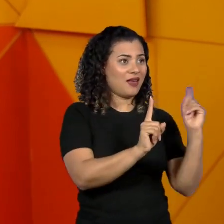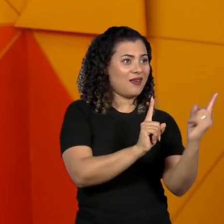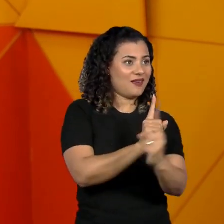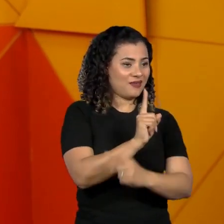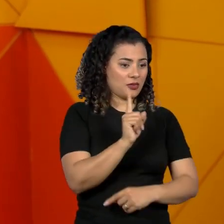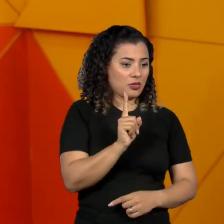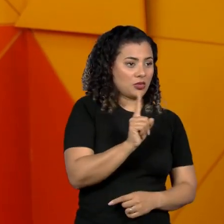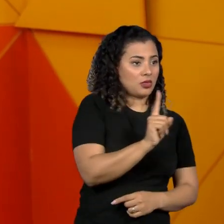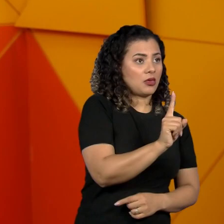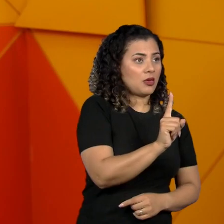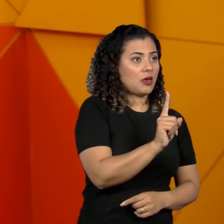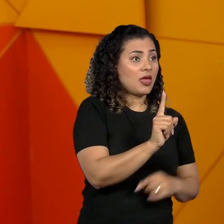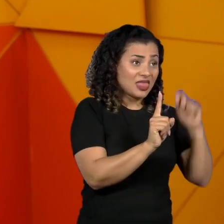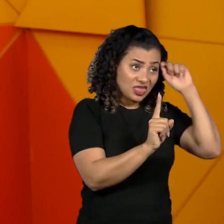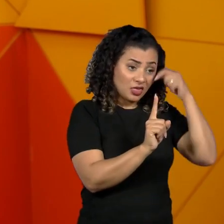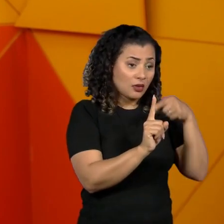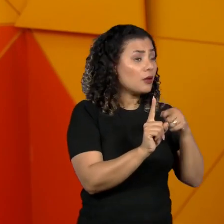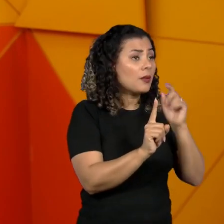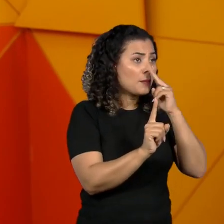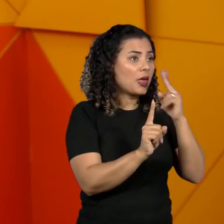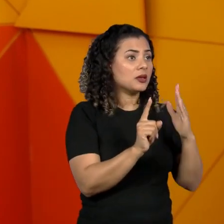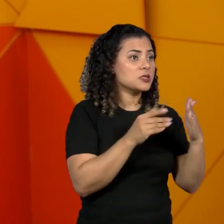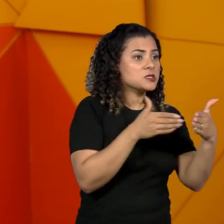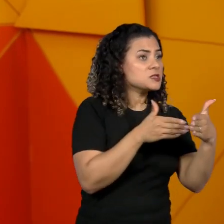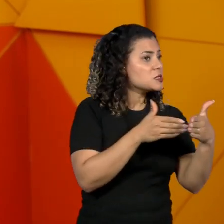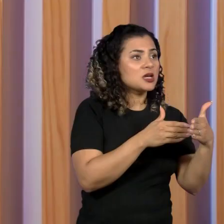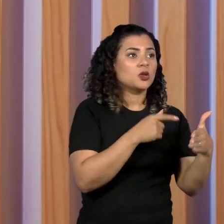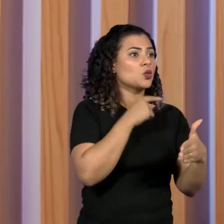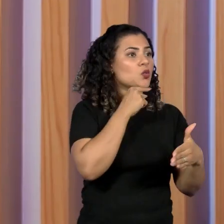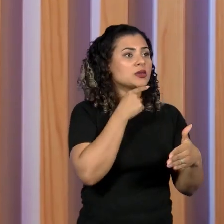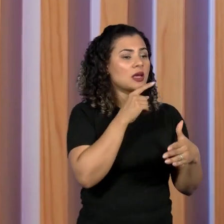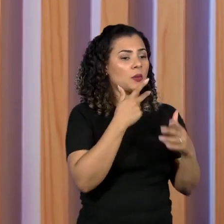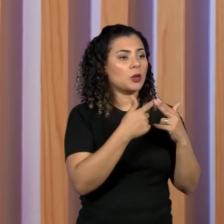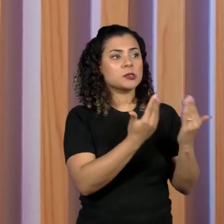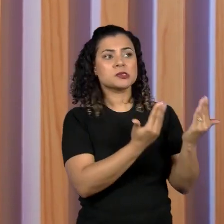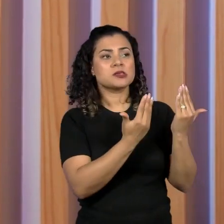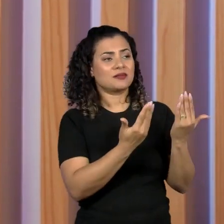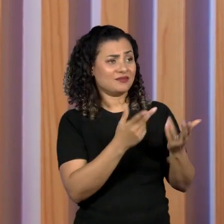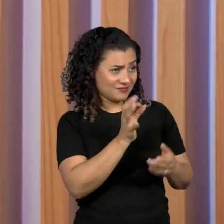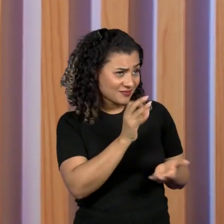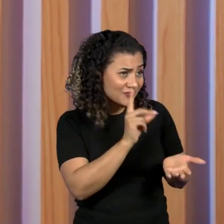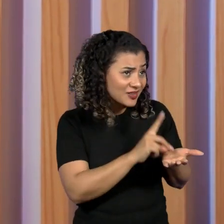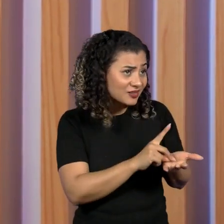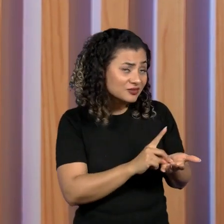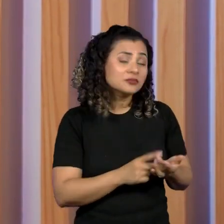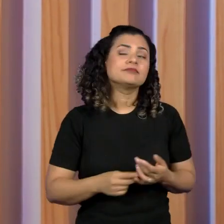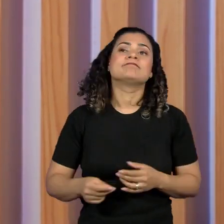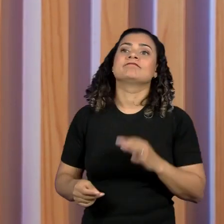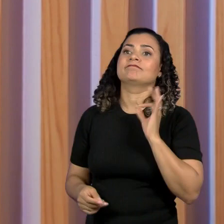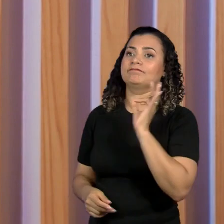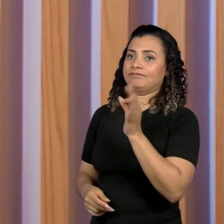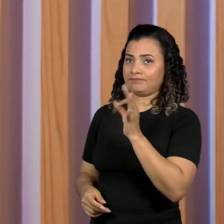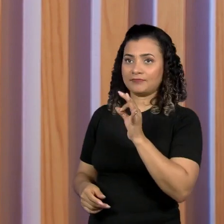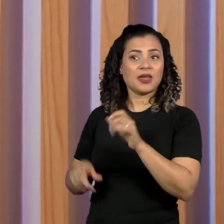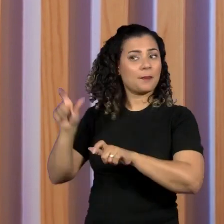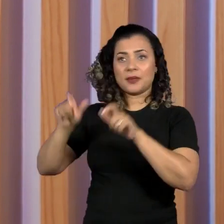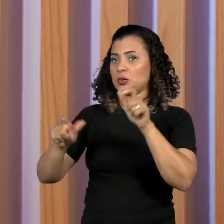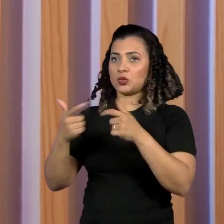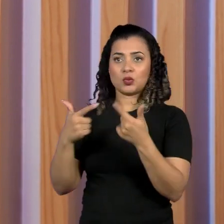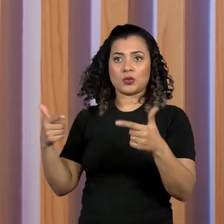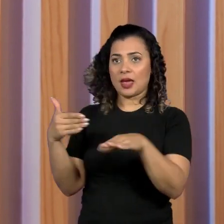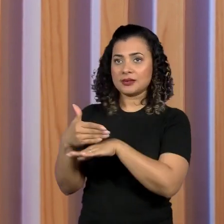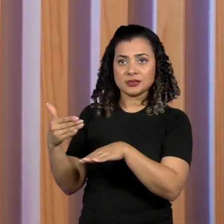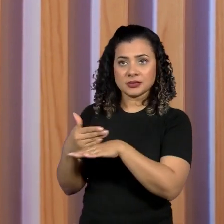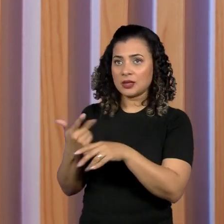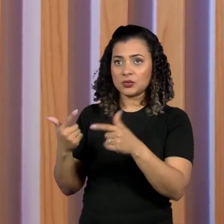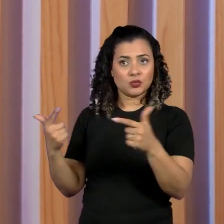Eu estou falando dessas pessoas, André? Muitas vezes sim. Essas pessoas às vezes não têm acesso, não têm vivência,